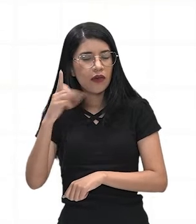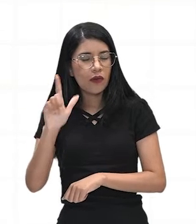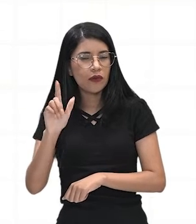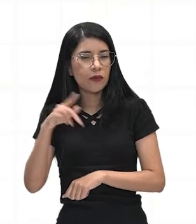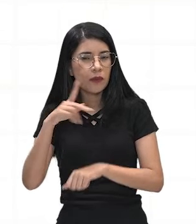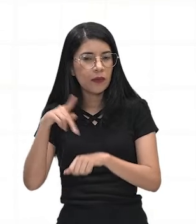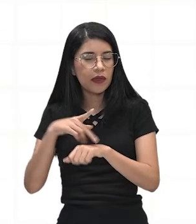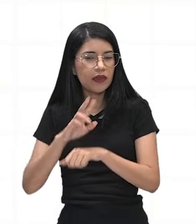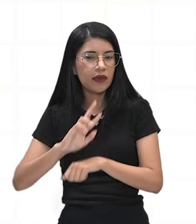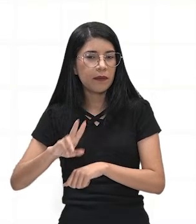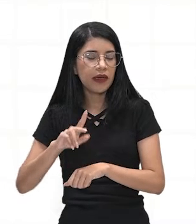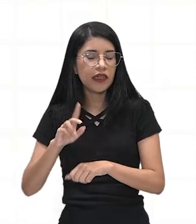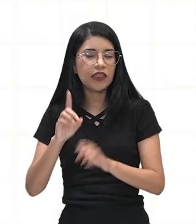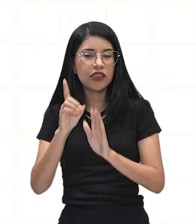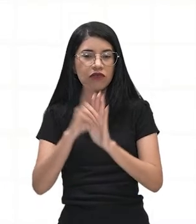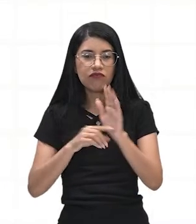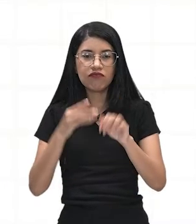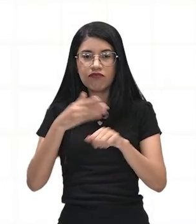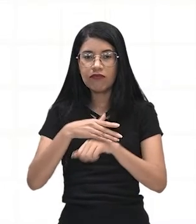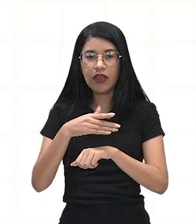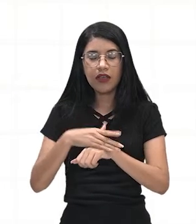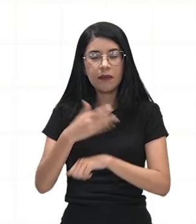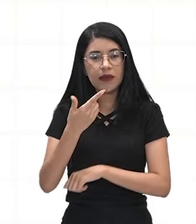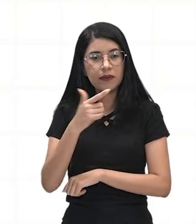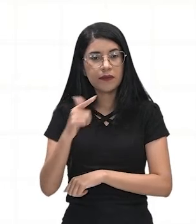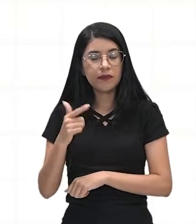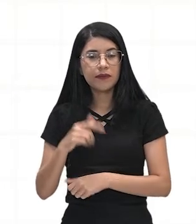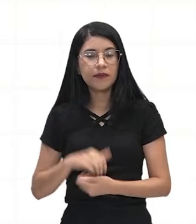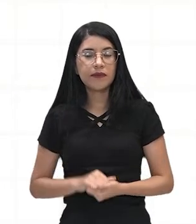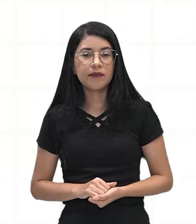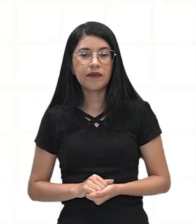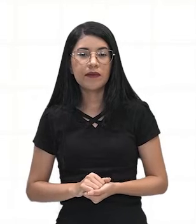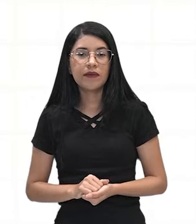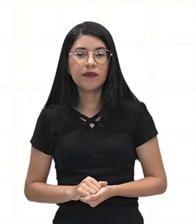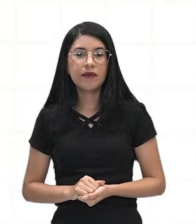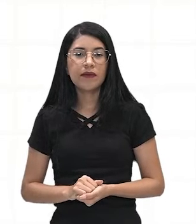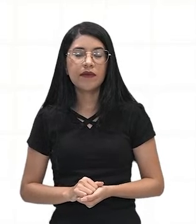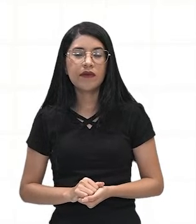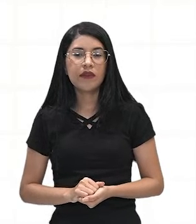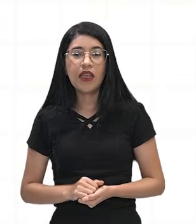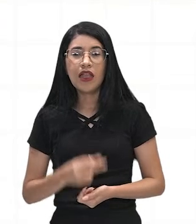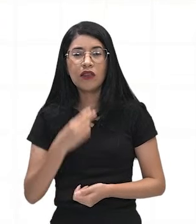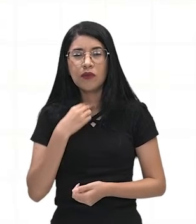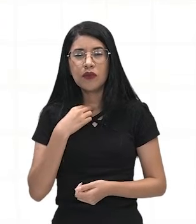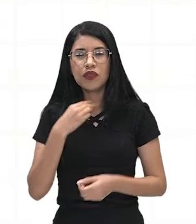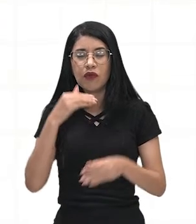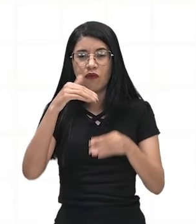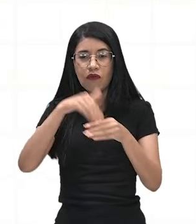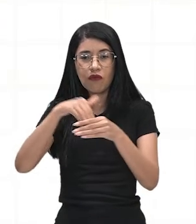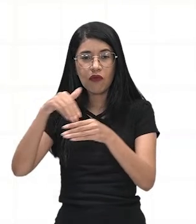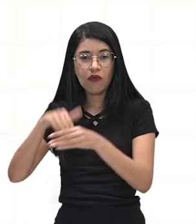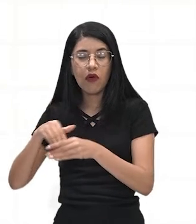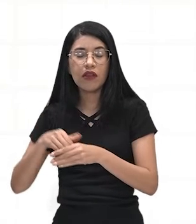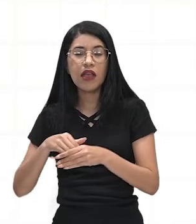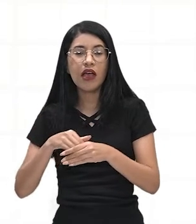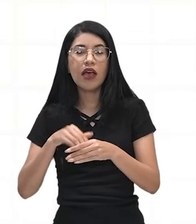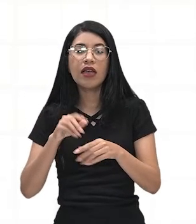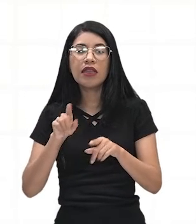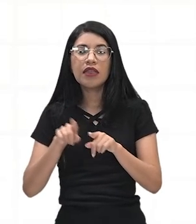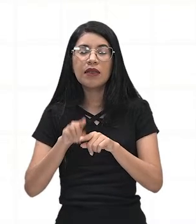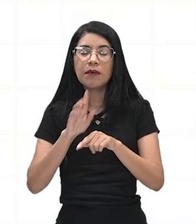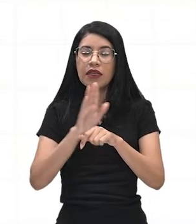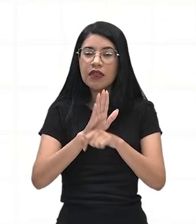não tinham direito de participar na política, ou seja, elas não podiam votar ou ajudar nas tomadas de